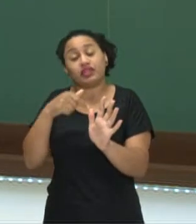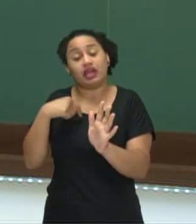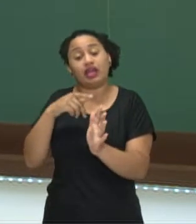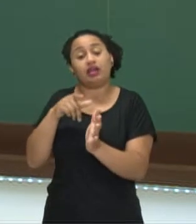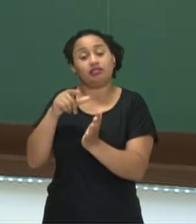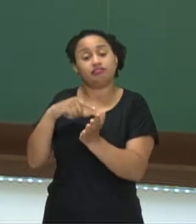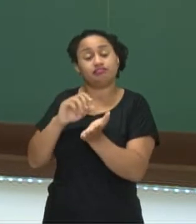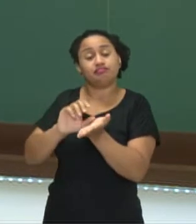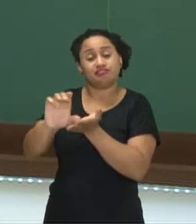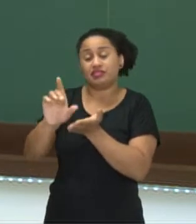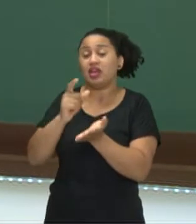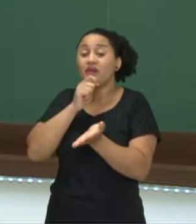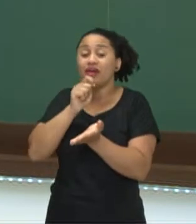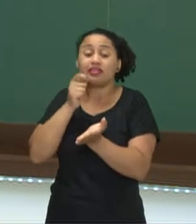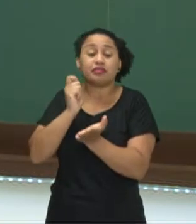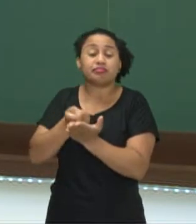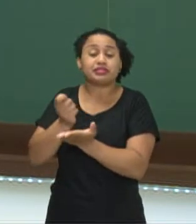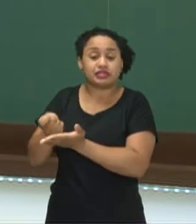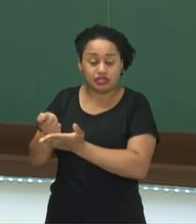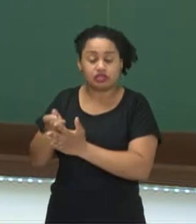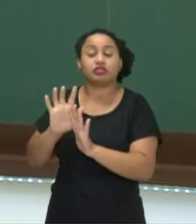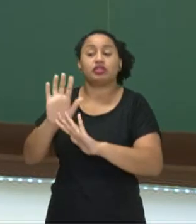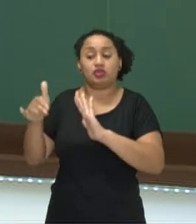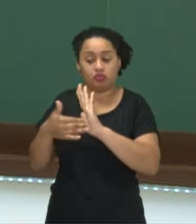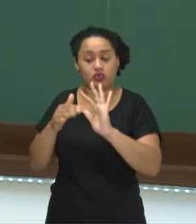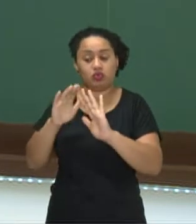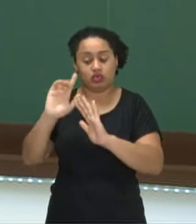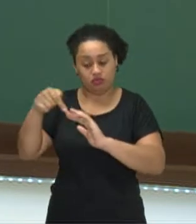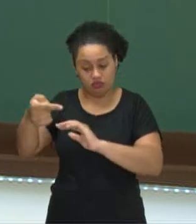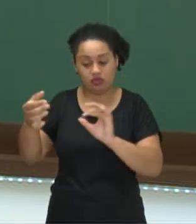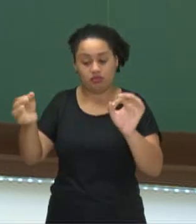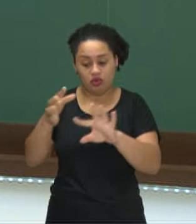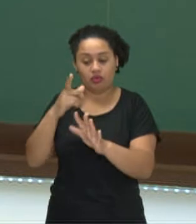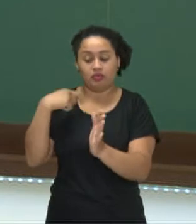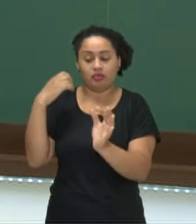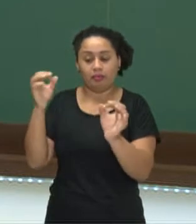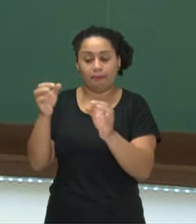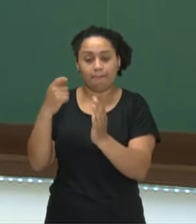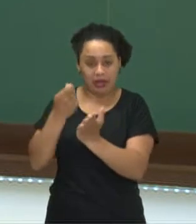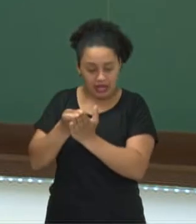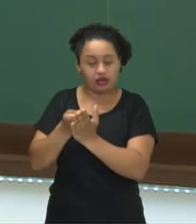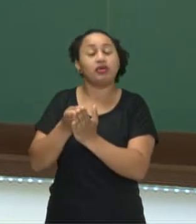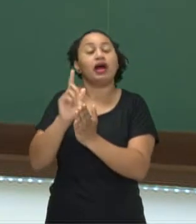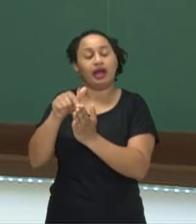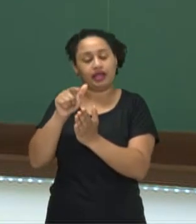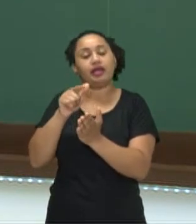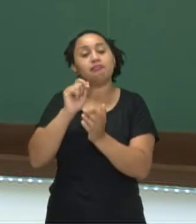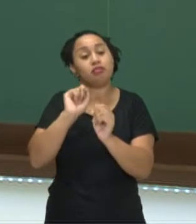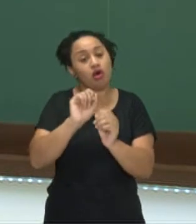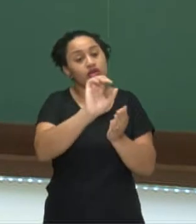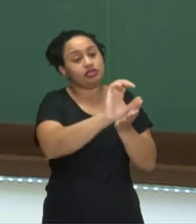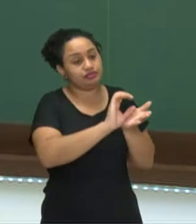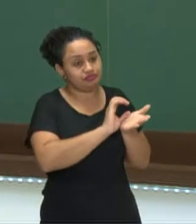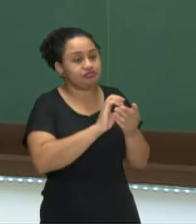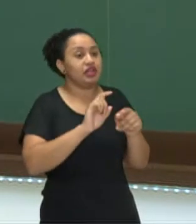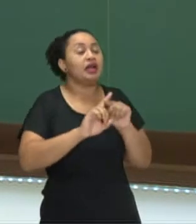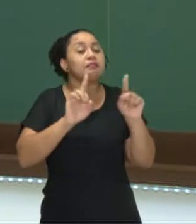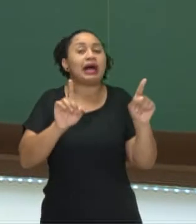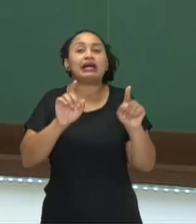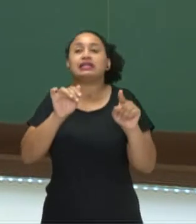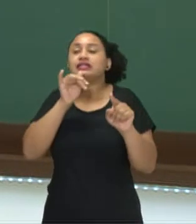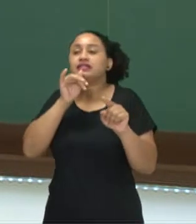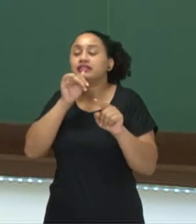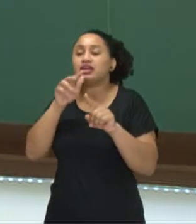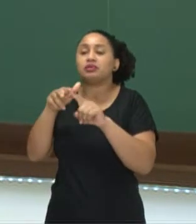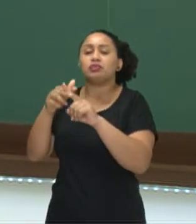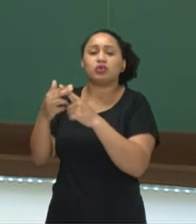ainda não terminei de quitar. Quando eu quitar ele, ele pode se tornar um ativo financeiro, tá? Agora, se é um conserto